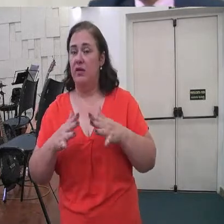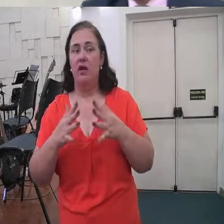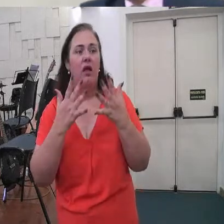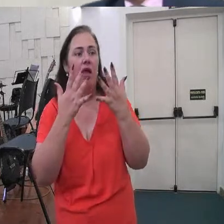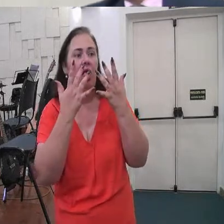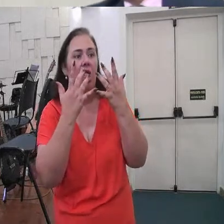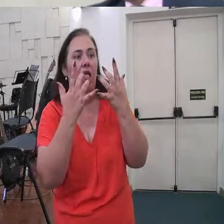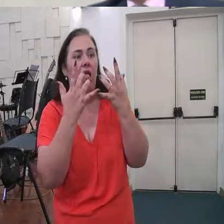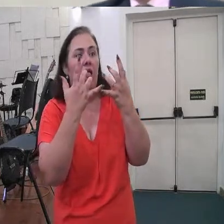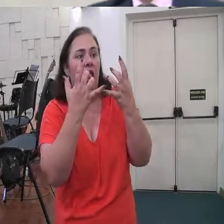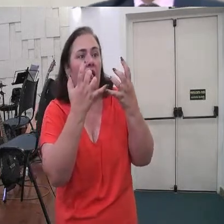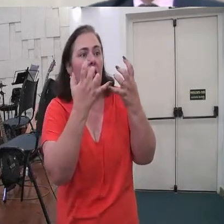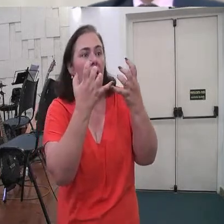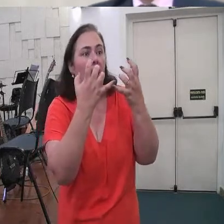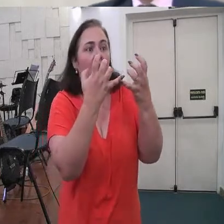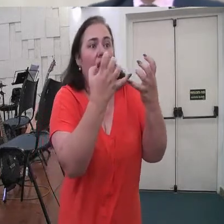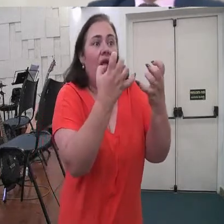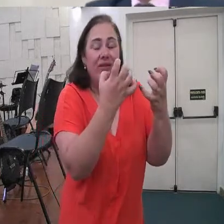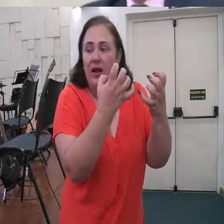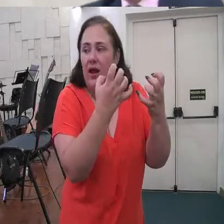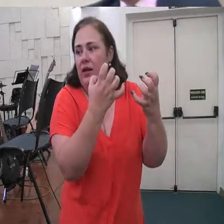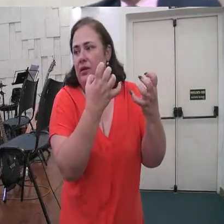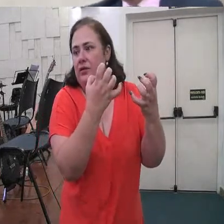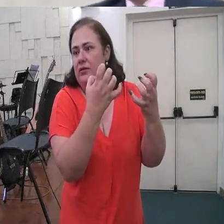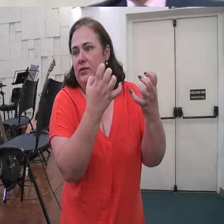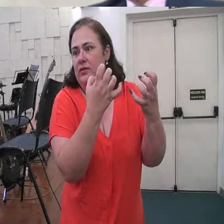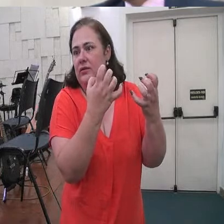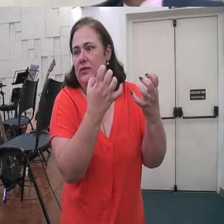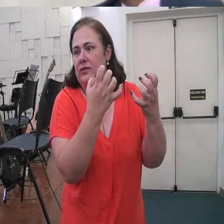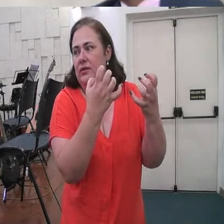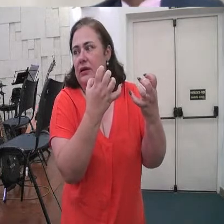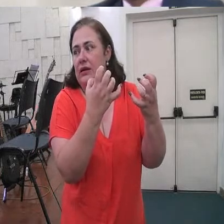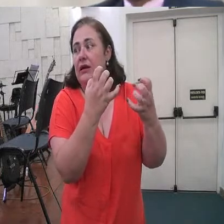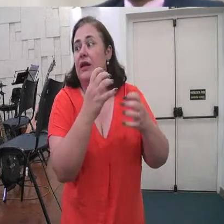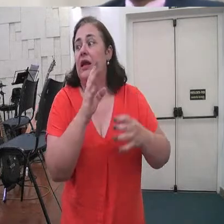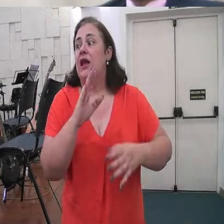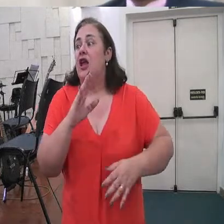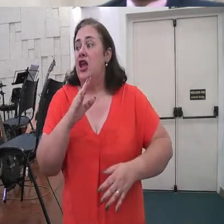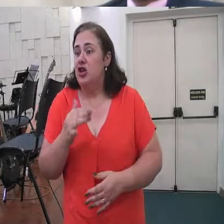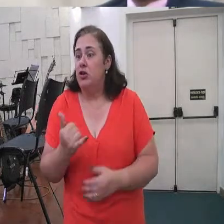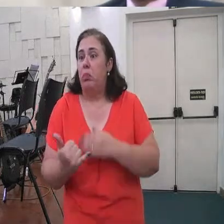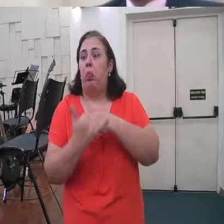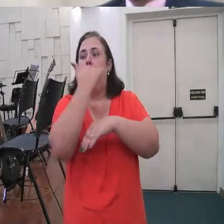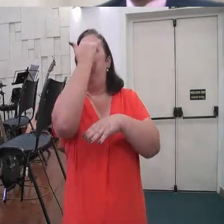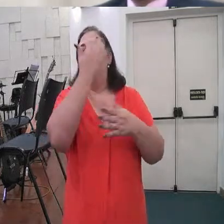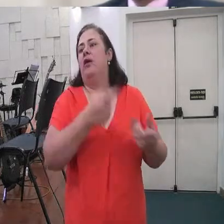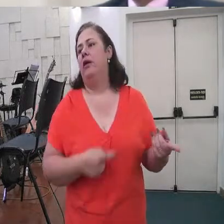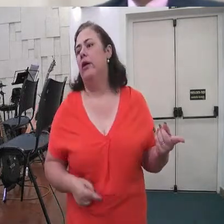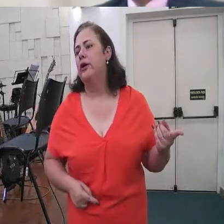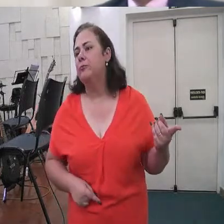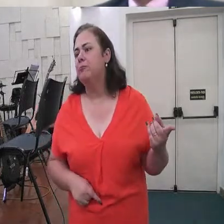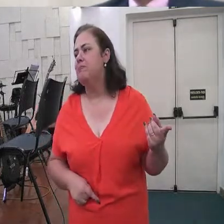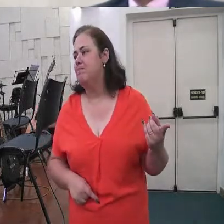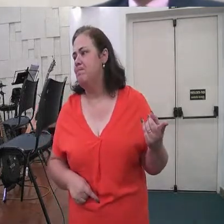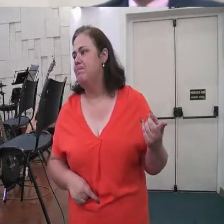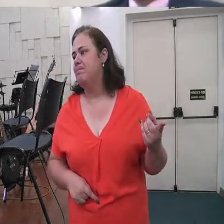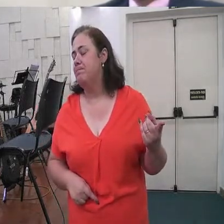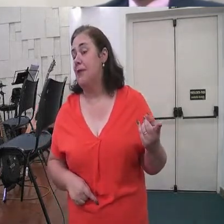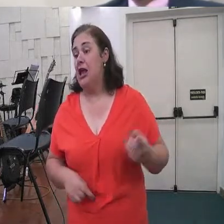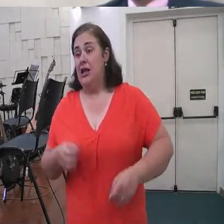E aquele que pensa diferente, aquele que de alguma maneira tem um raciocínio